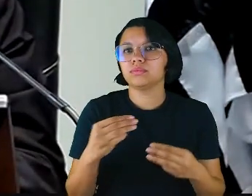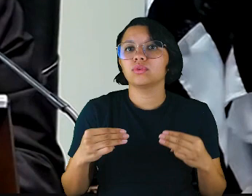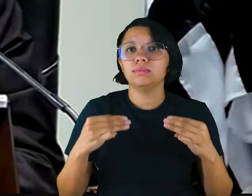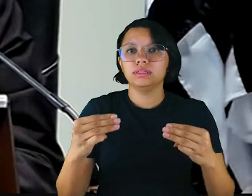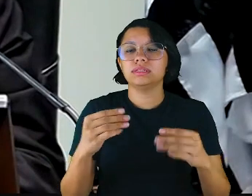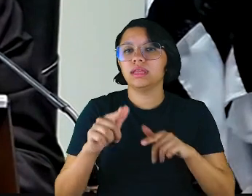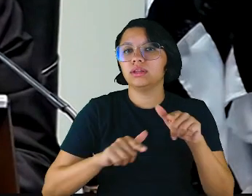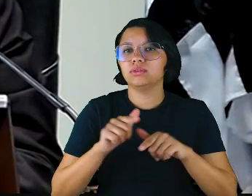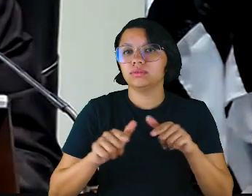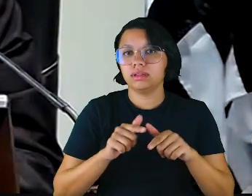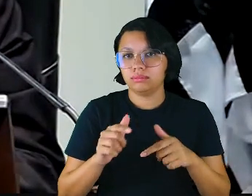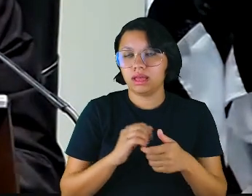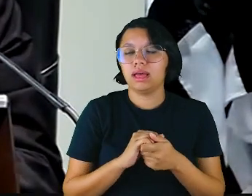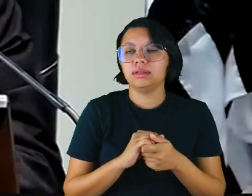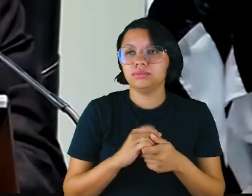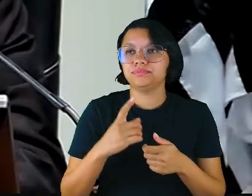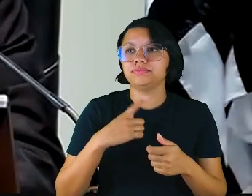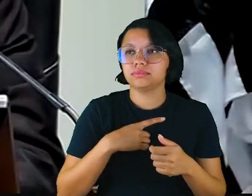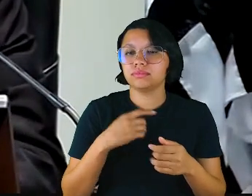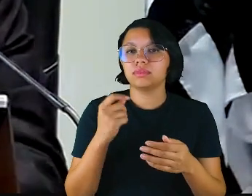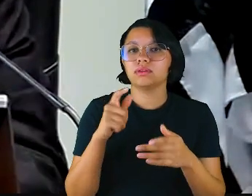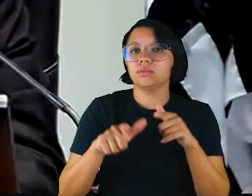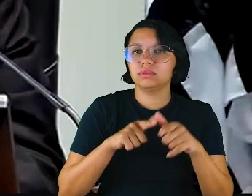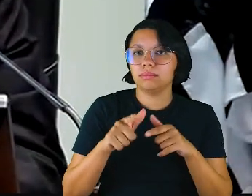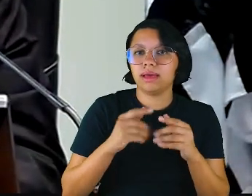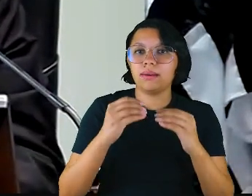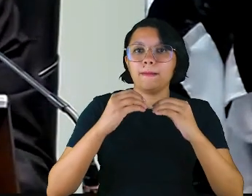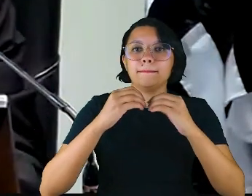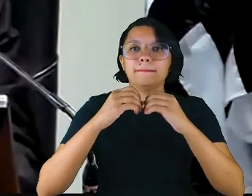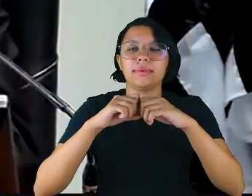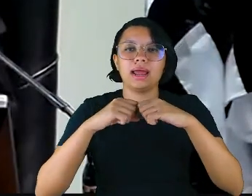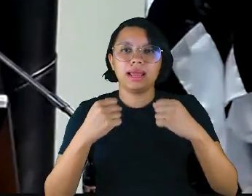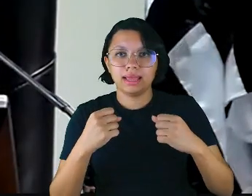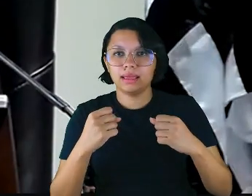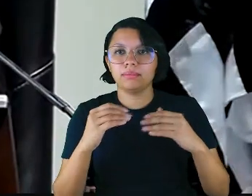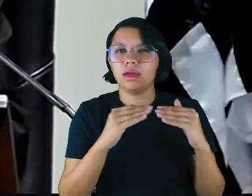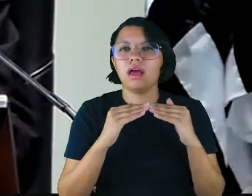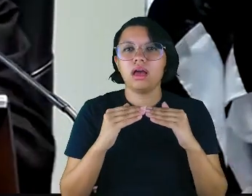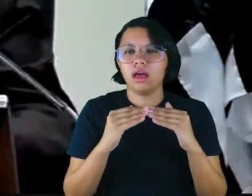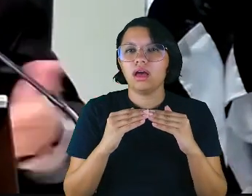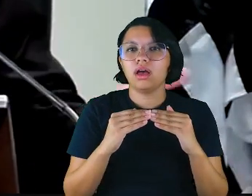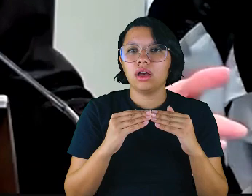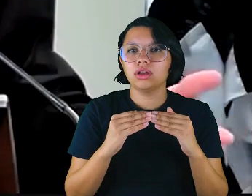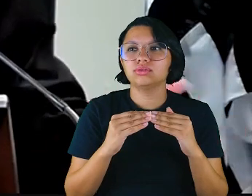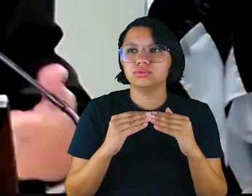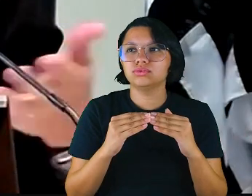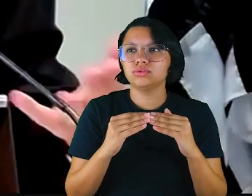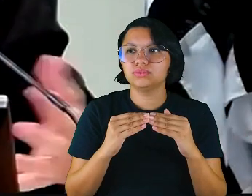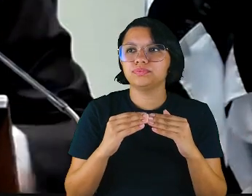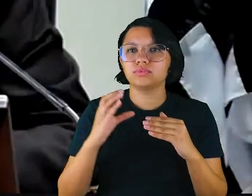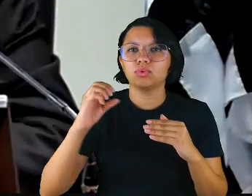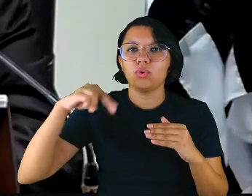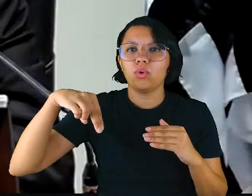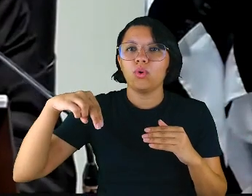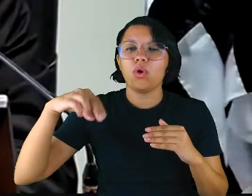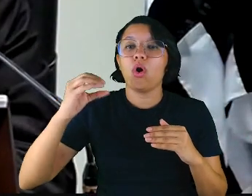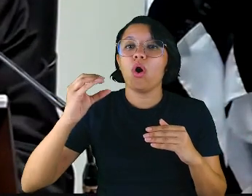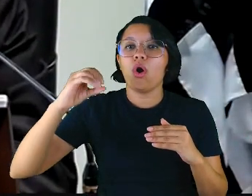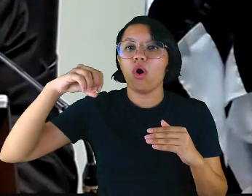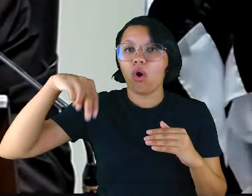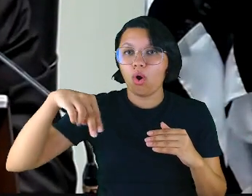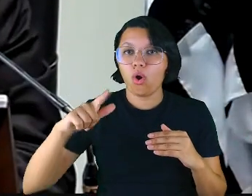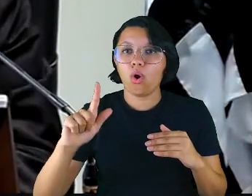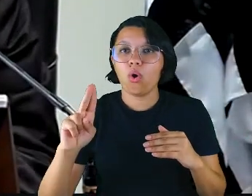atuação para quebrar acordo em conluio. E não seria diferente conluio contra o INSS, vamos dizer assim, ou conluio contra o